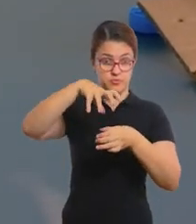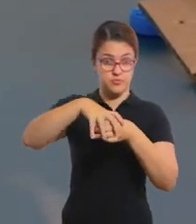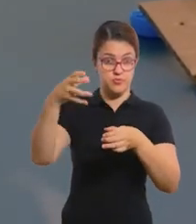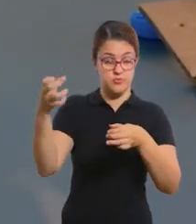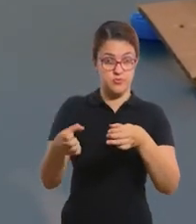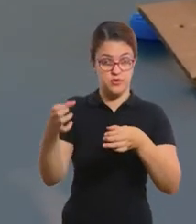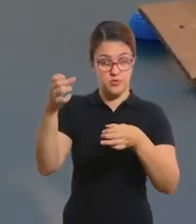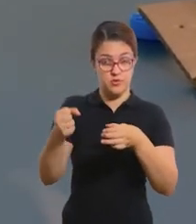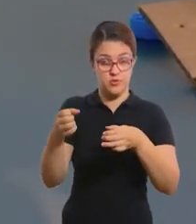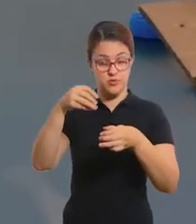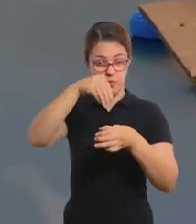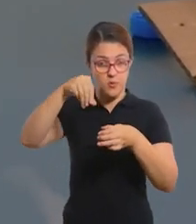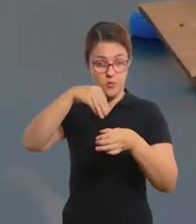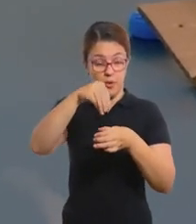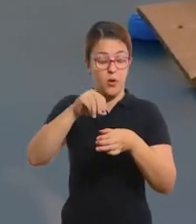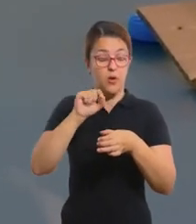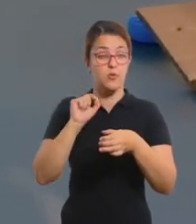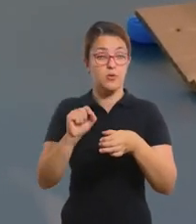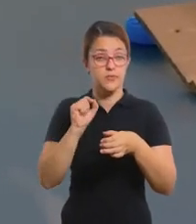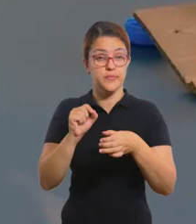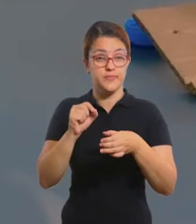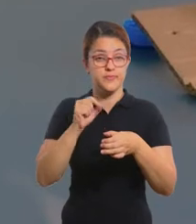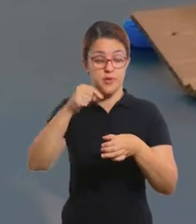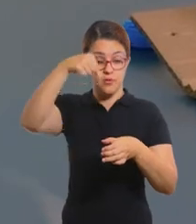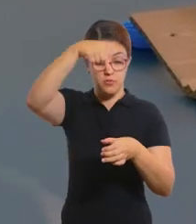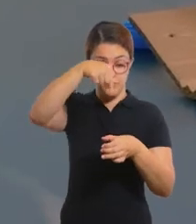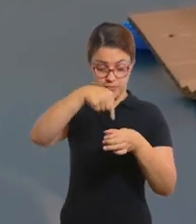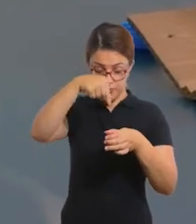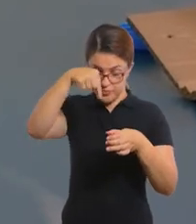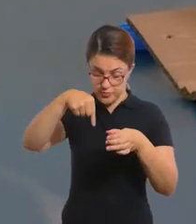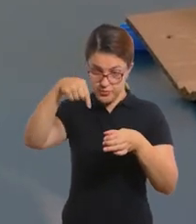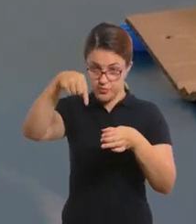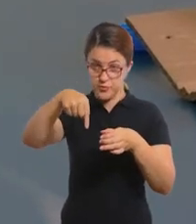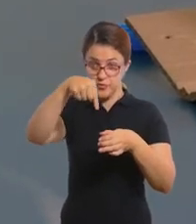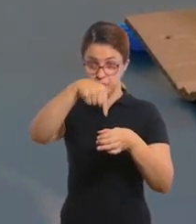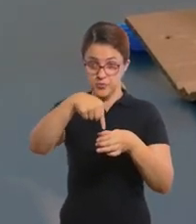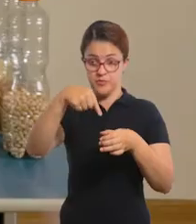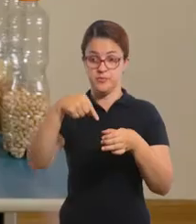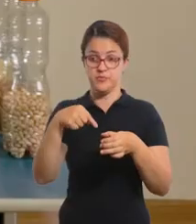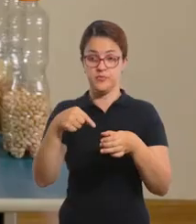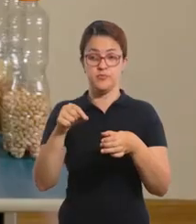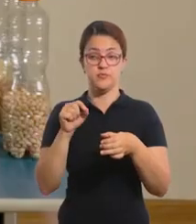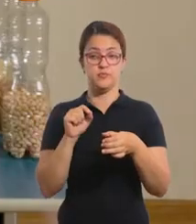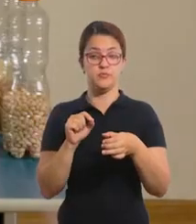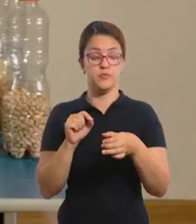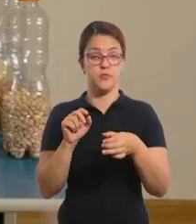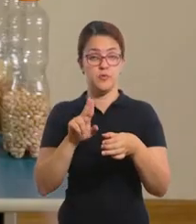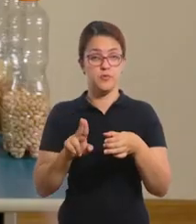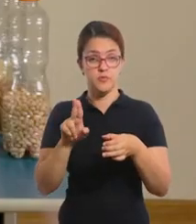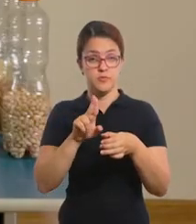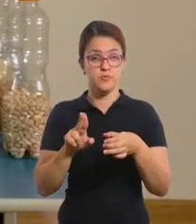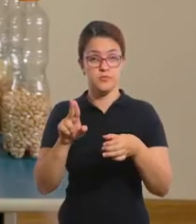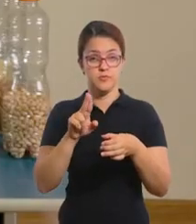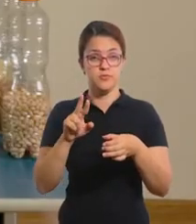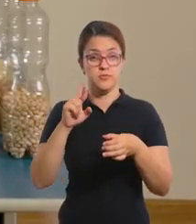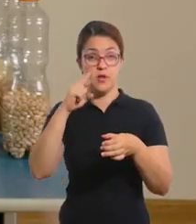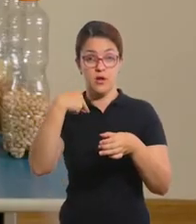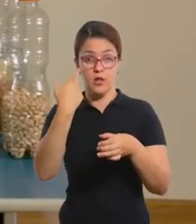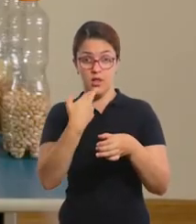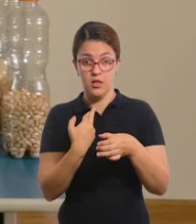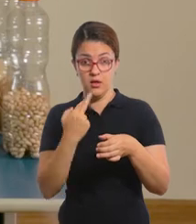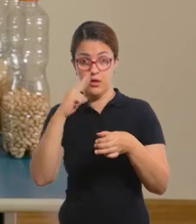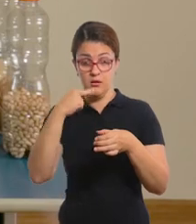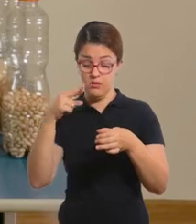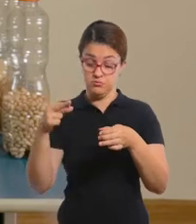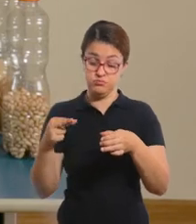têm em casa, e aqui eu fiz furos arredondados e os esticadinhos, que passa o palitinho de